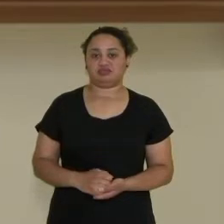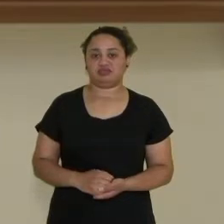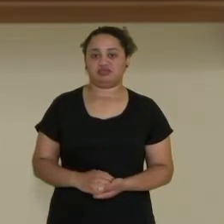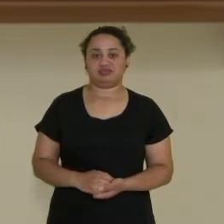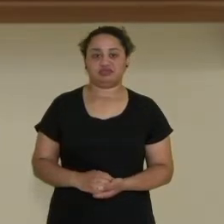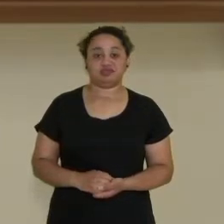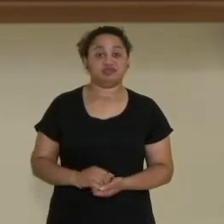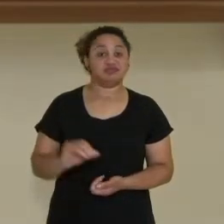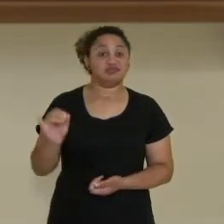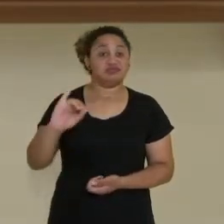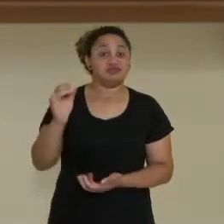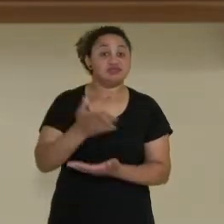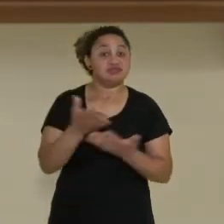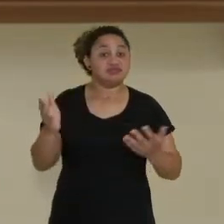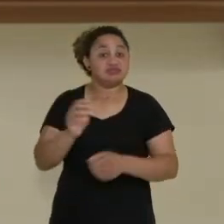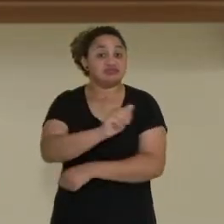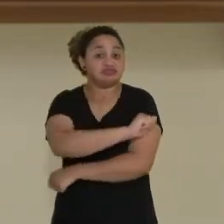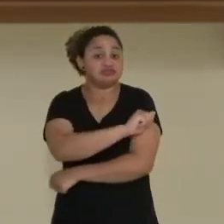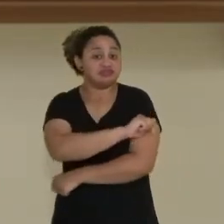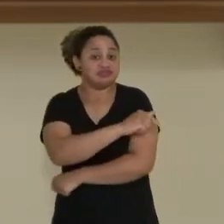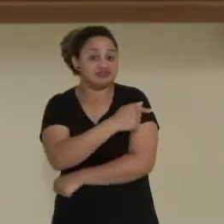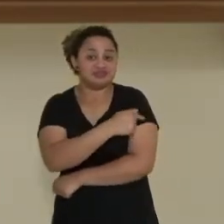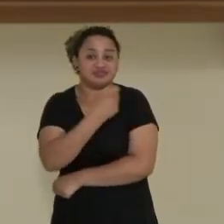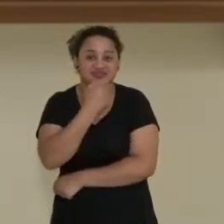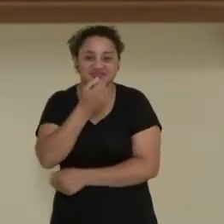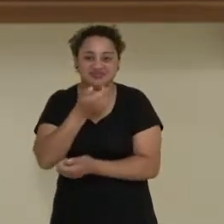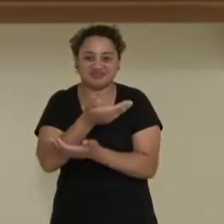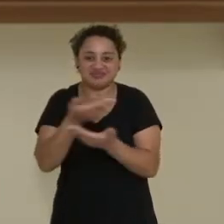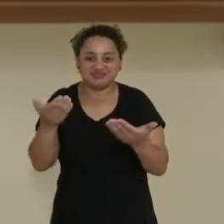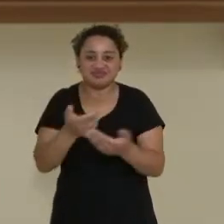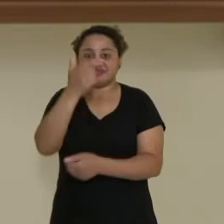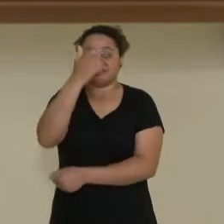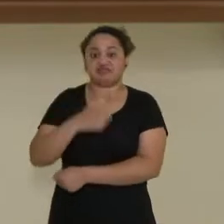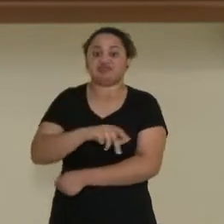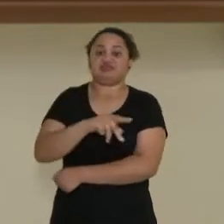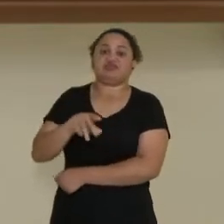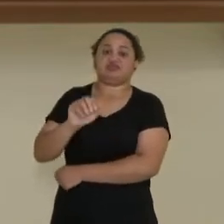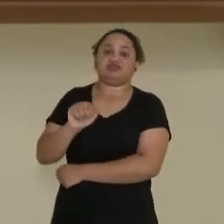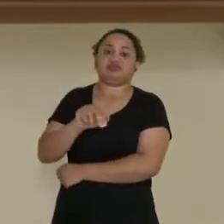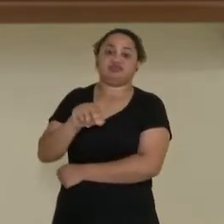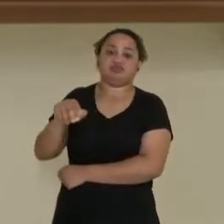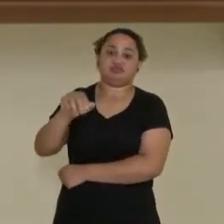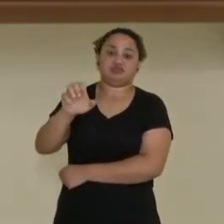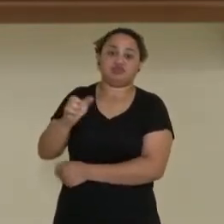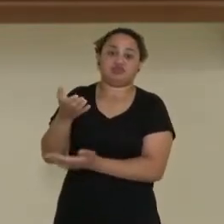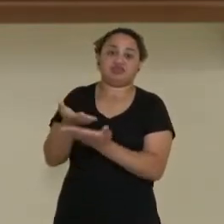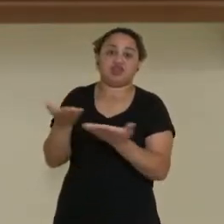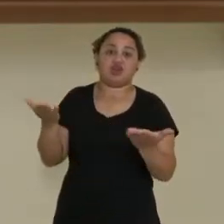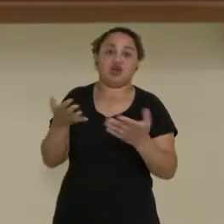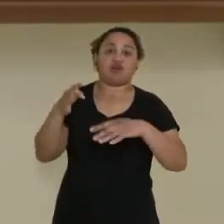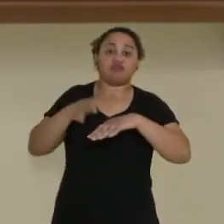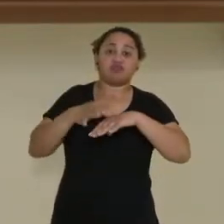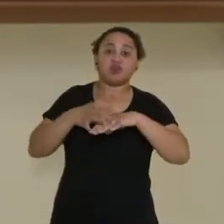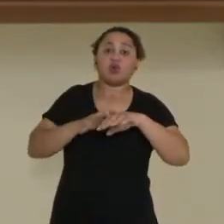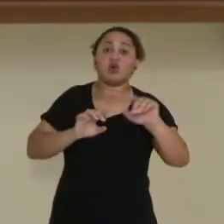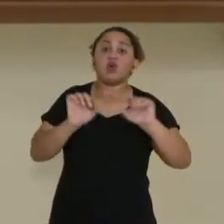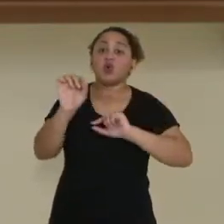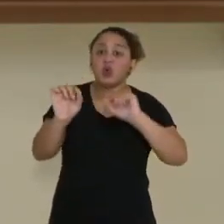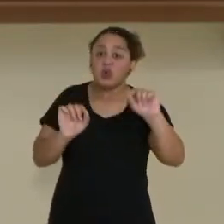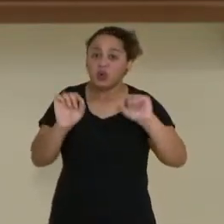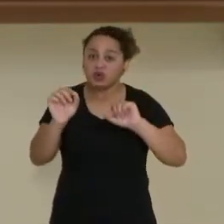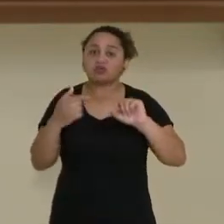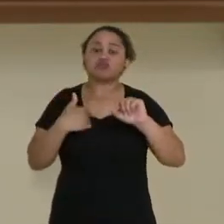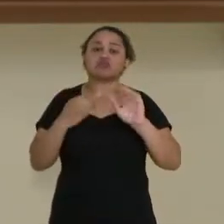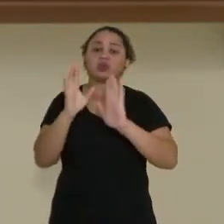Olá, alunos do 7º ano, tudo bem com vocês? Eu sou a professora Anne e na aula de matemática de hoje nós